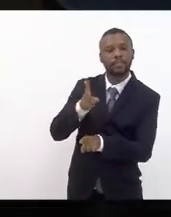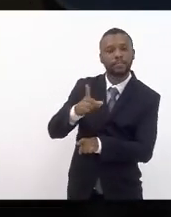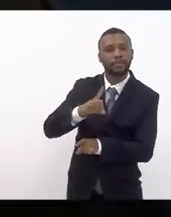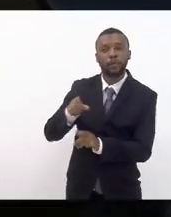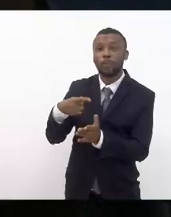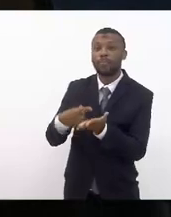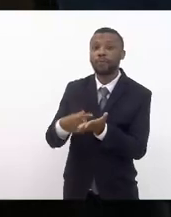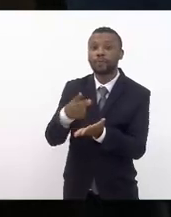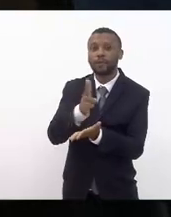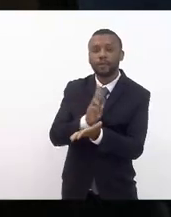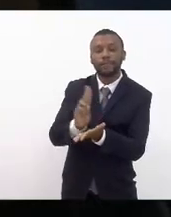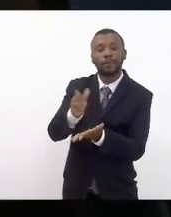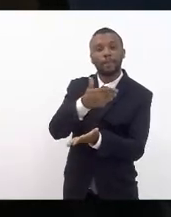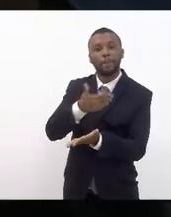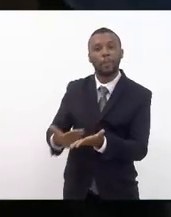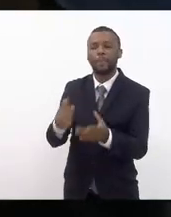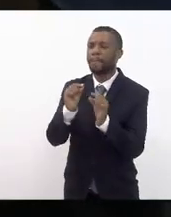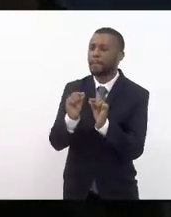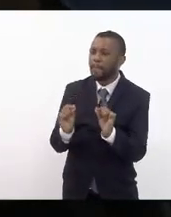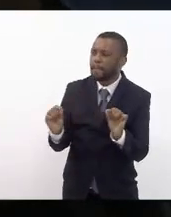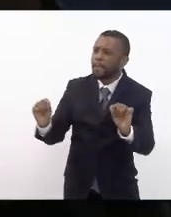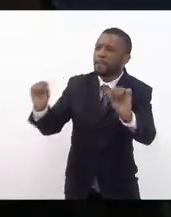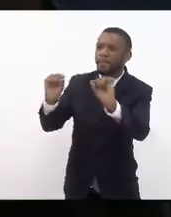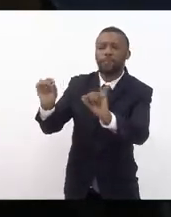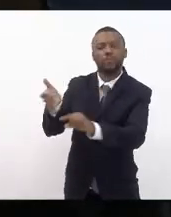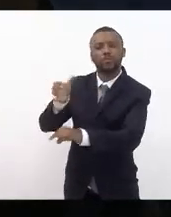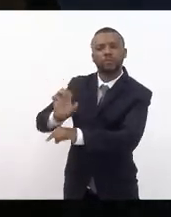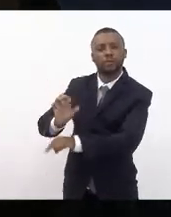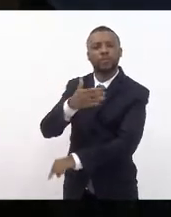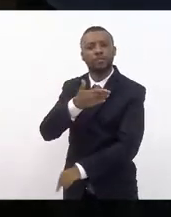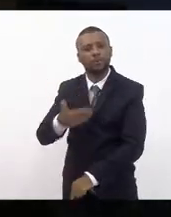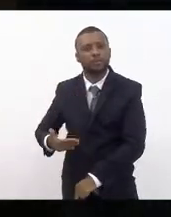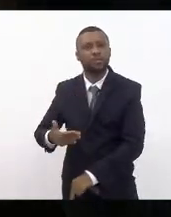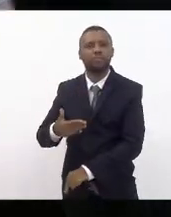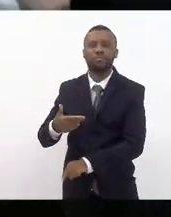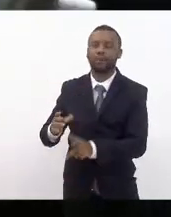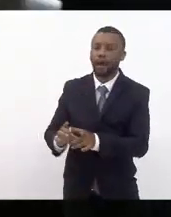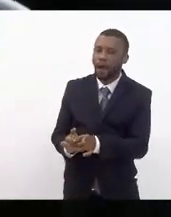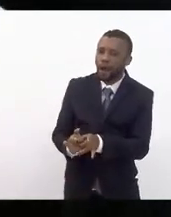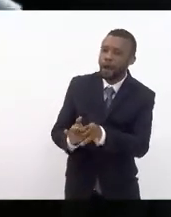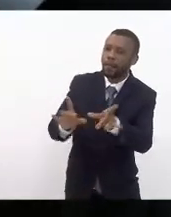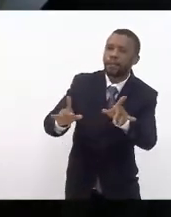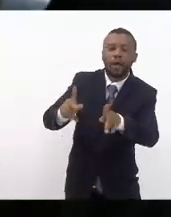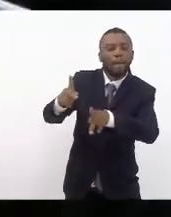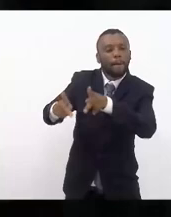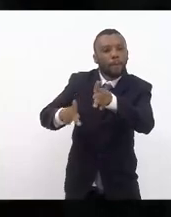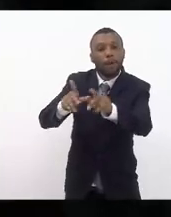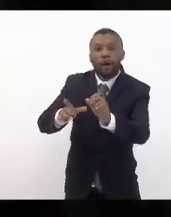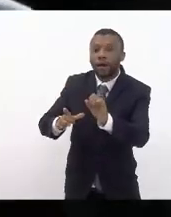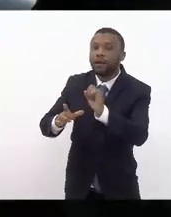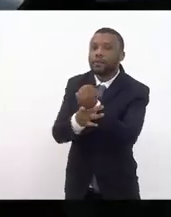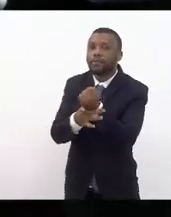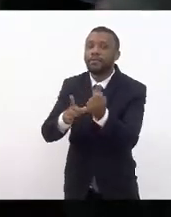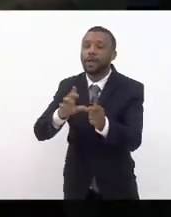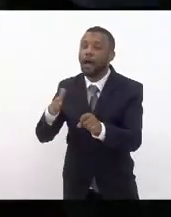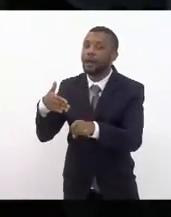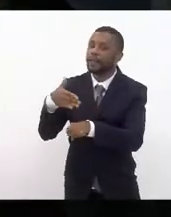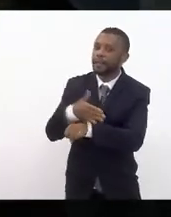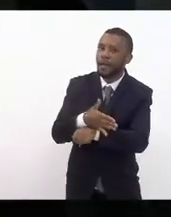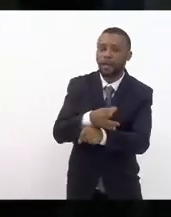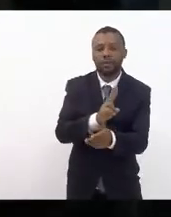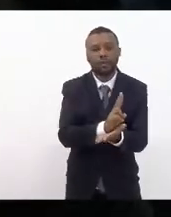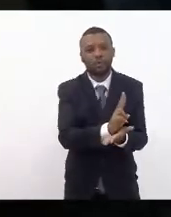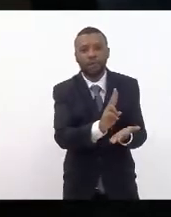as universidades públicas desse Estado, a popularização, a garantia do acesso à universidade,